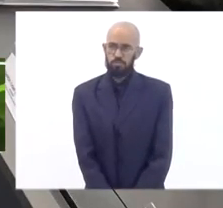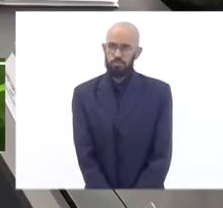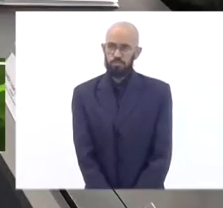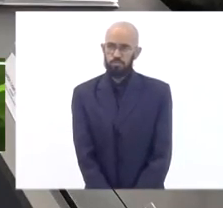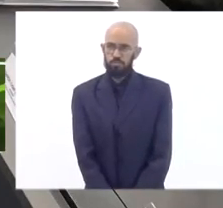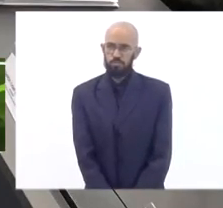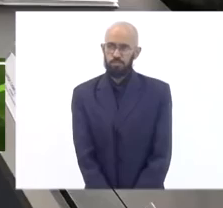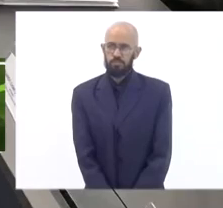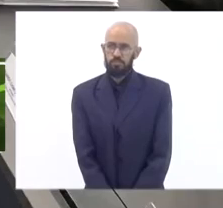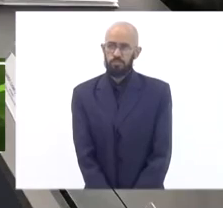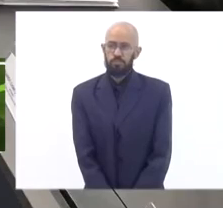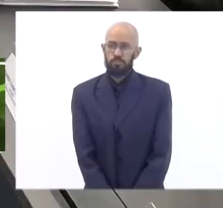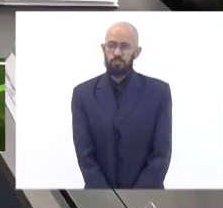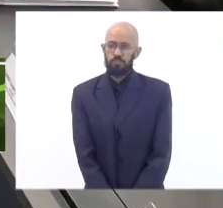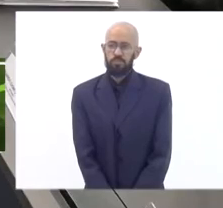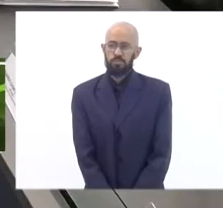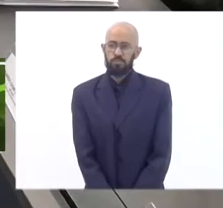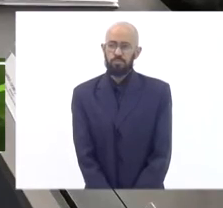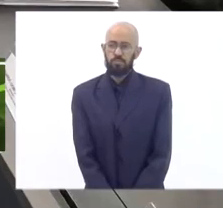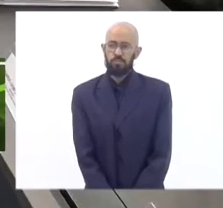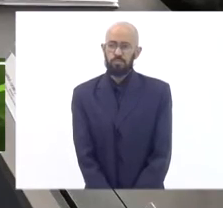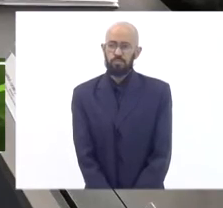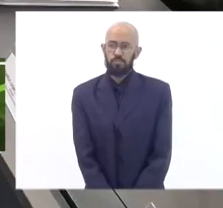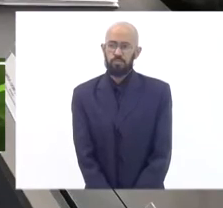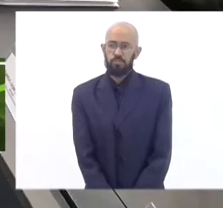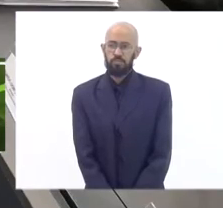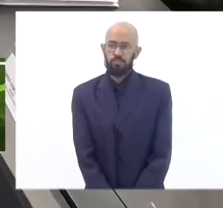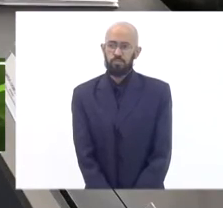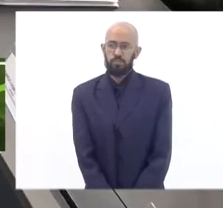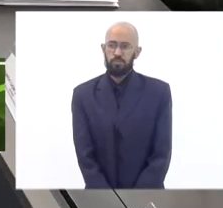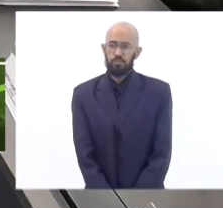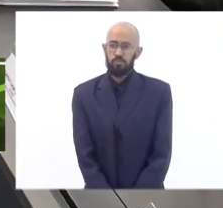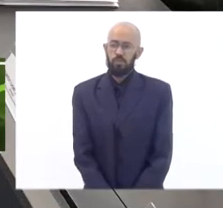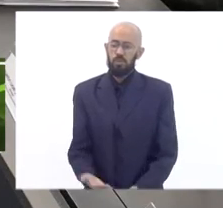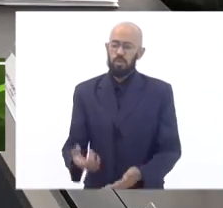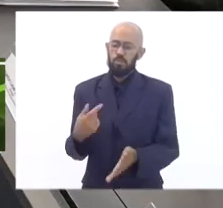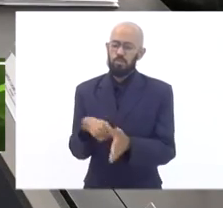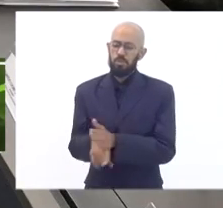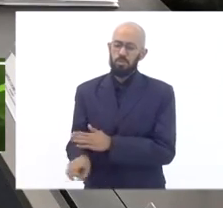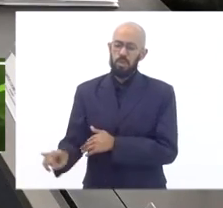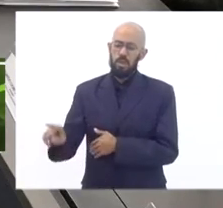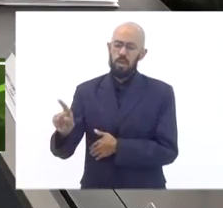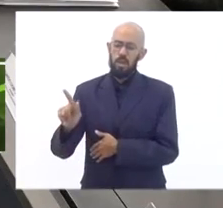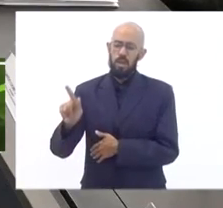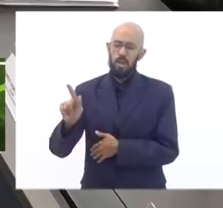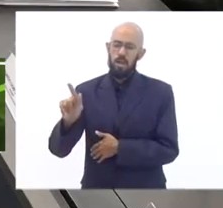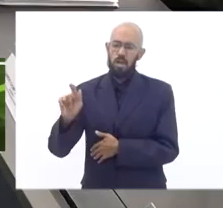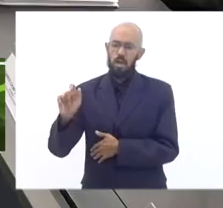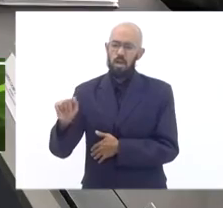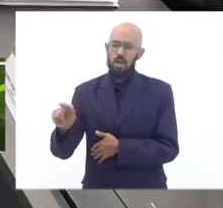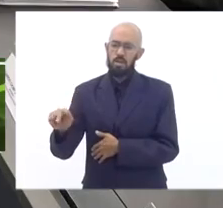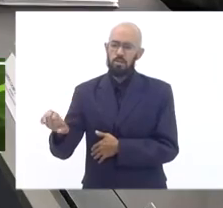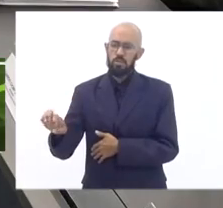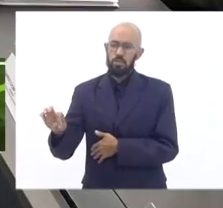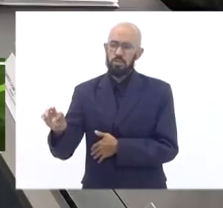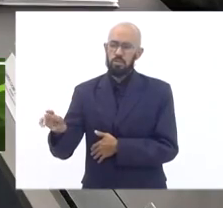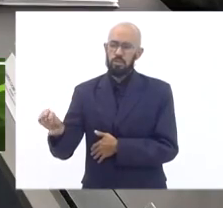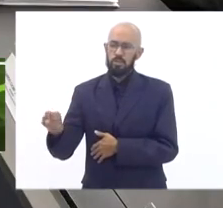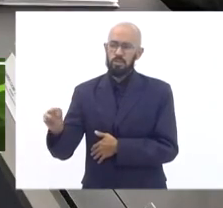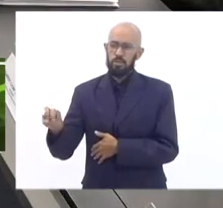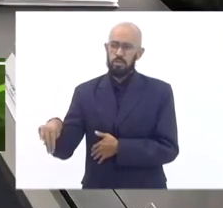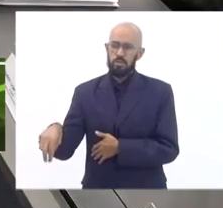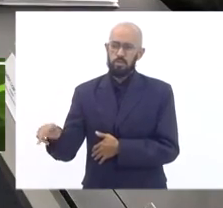aditivo. Eu queria perguntar à Getransp, ao doutor Felipe, não é